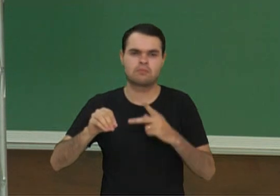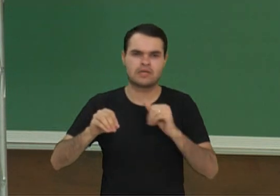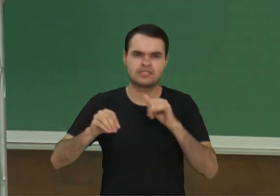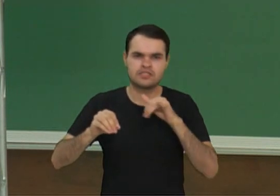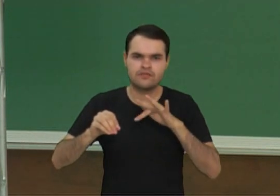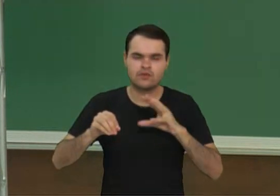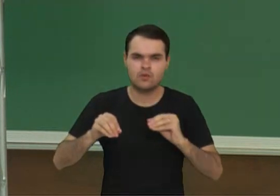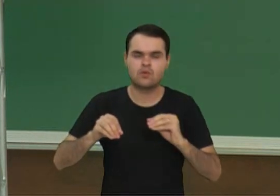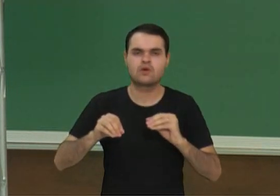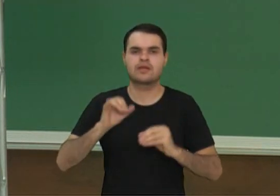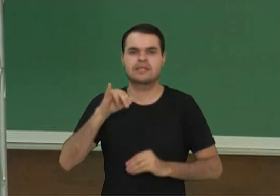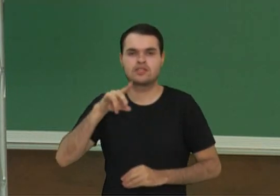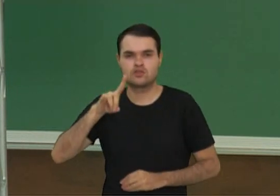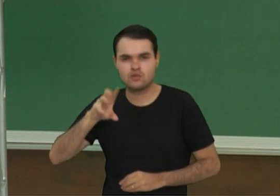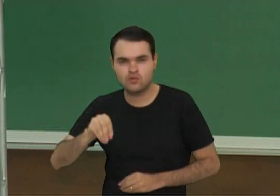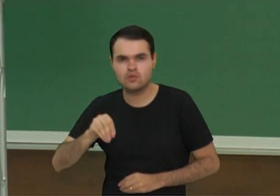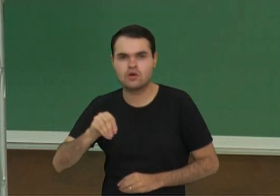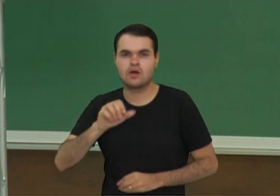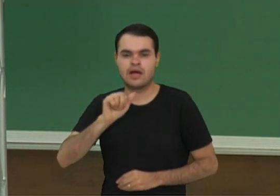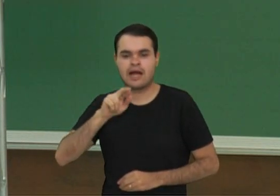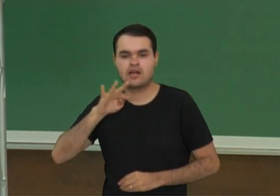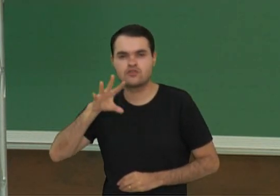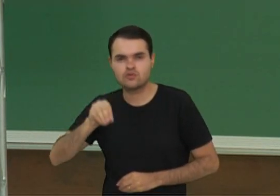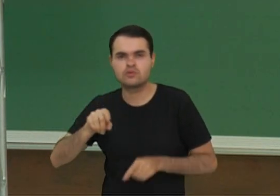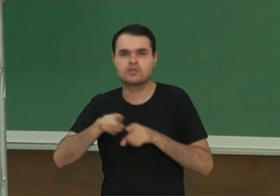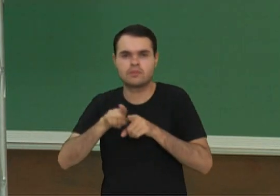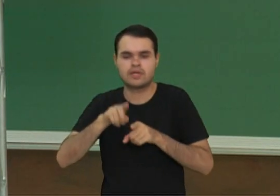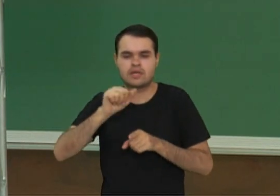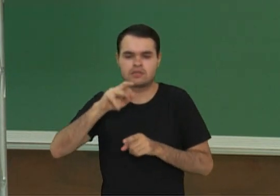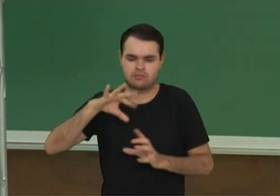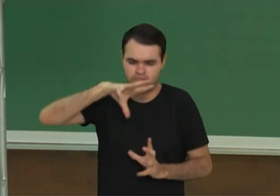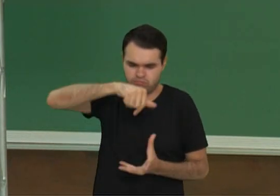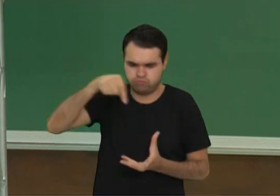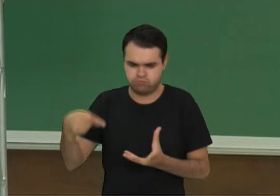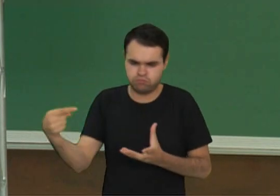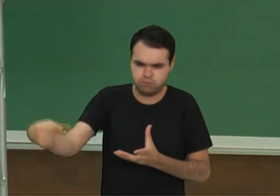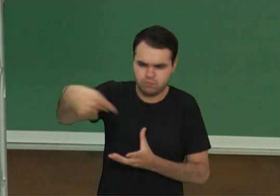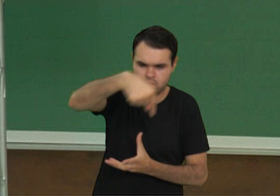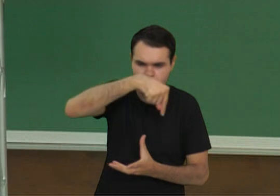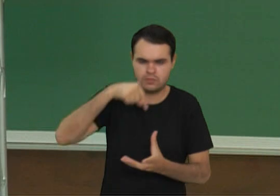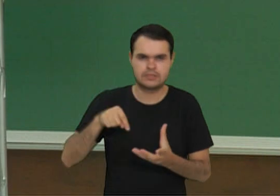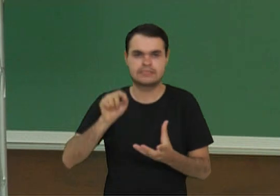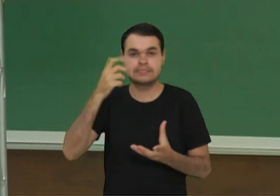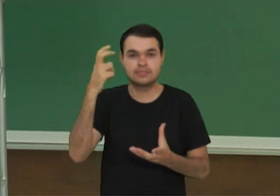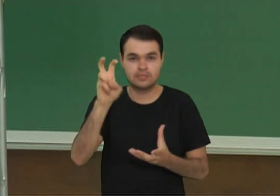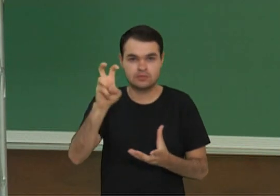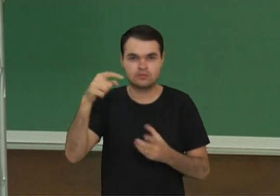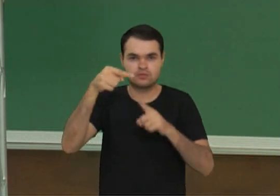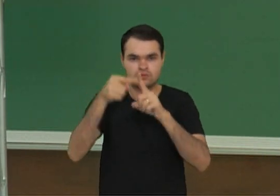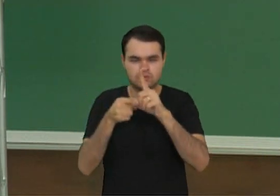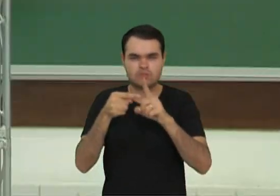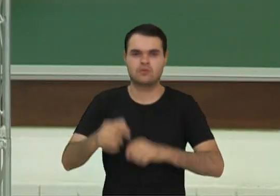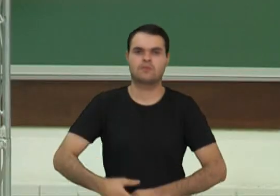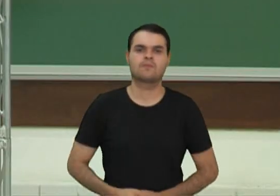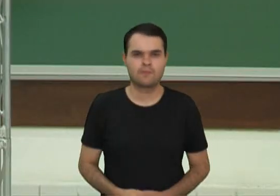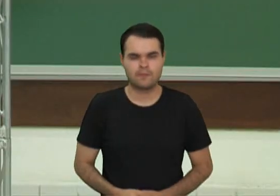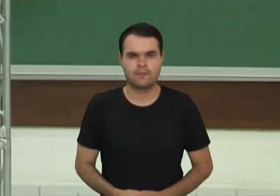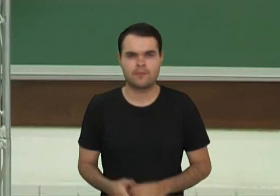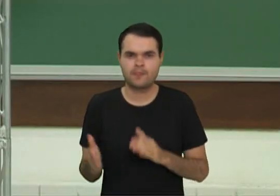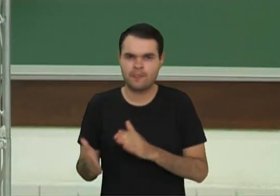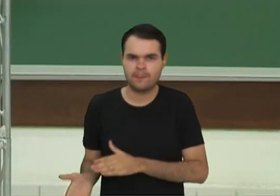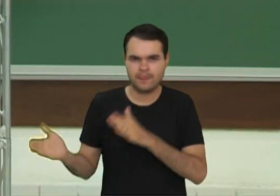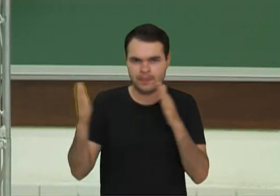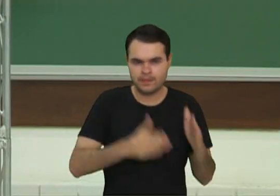Glacial Ártico e o Oceano Glacial Antártico, que são os grandes oceanos que cobrem a superfície do nosso planeta. Já